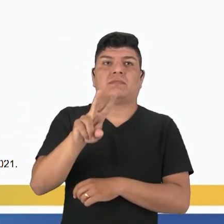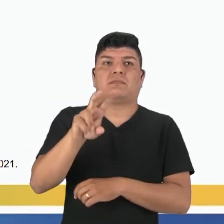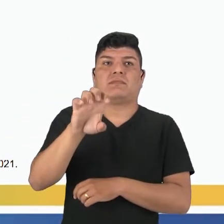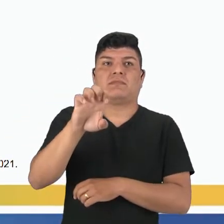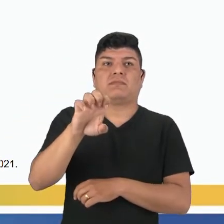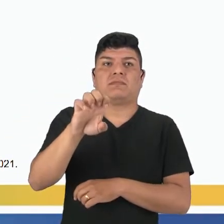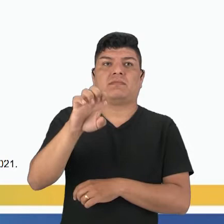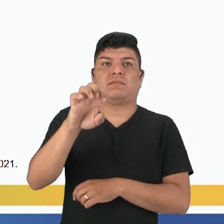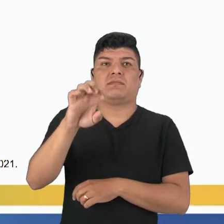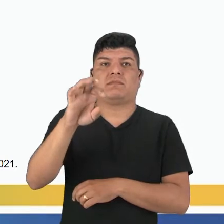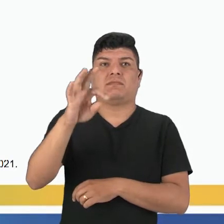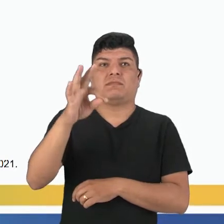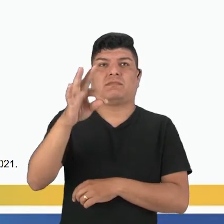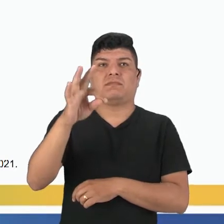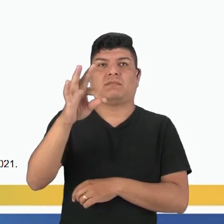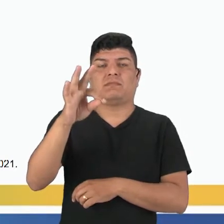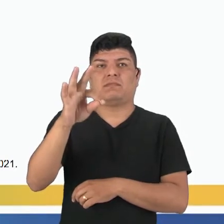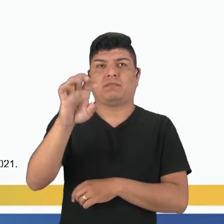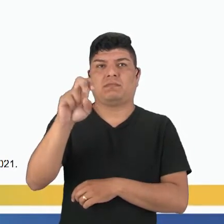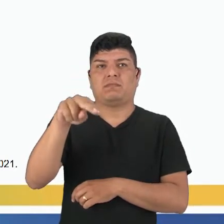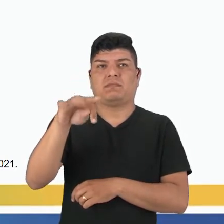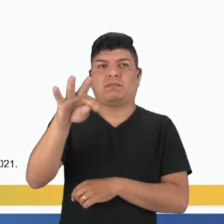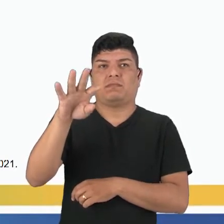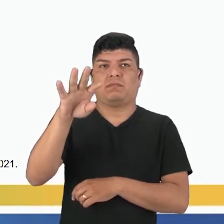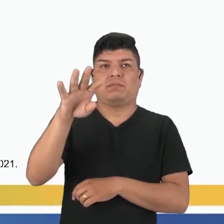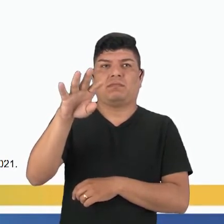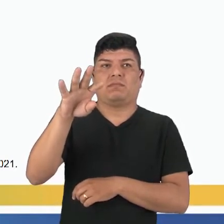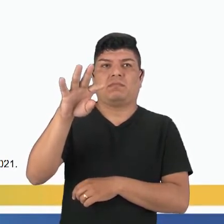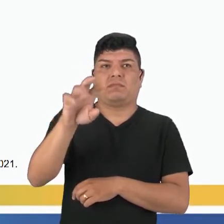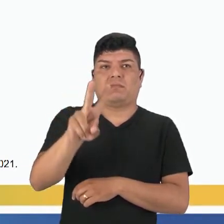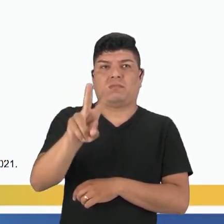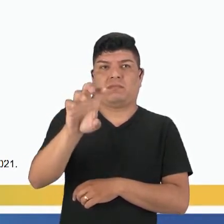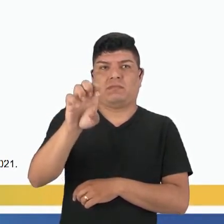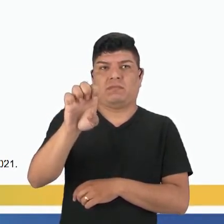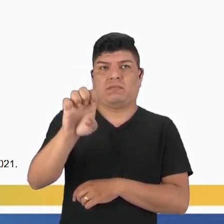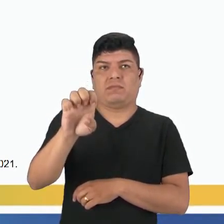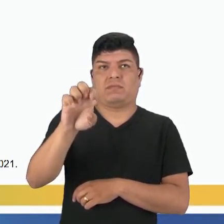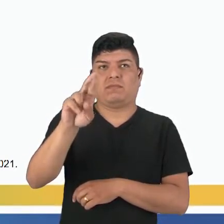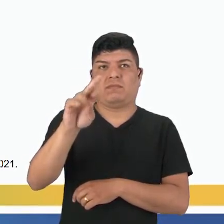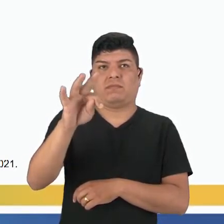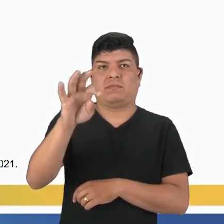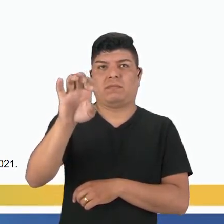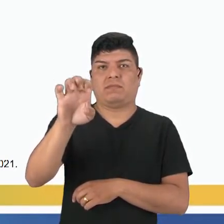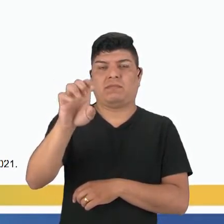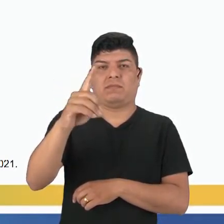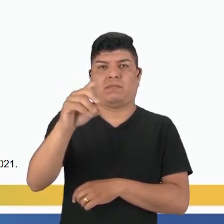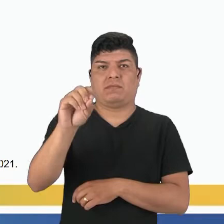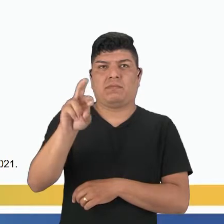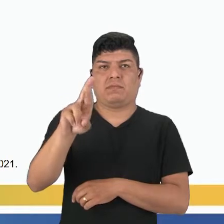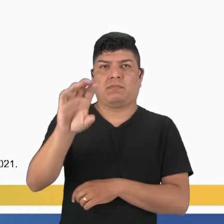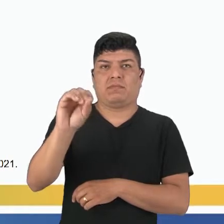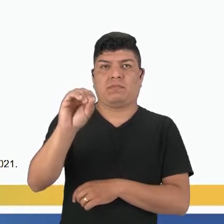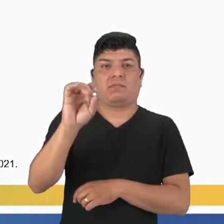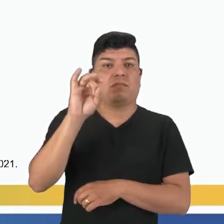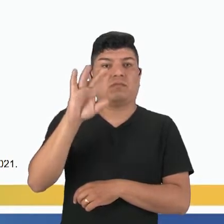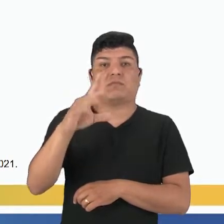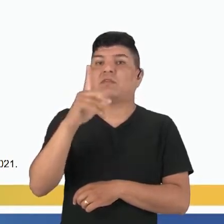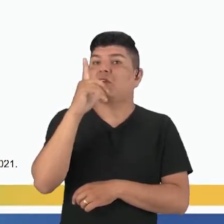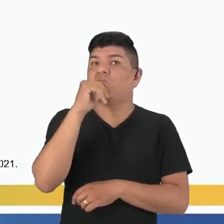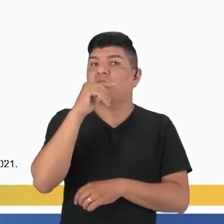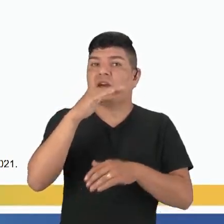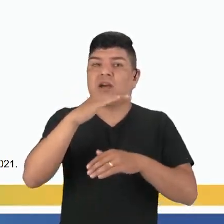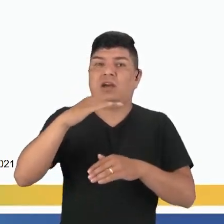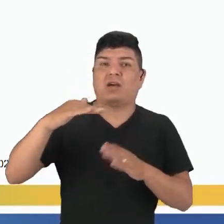Mary, o nome desse negócio não é vertente, o nome disso aqui é vertedouro. Para que serve? Serve para pegar só a água que está bem na superfície, que está